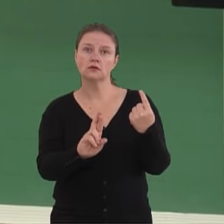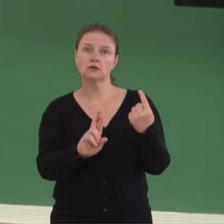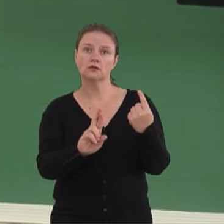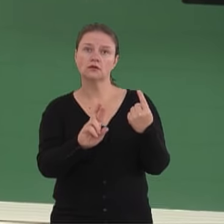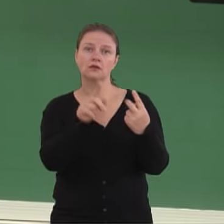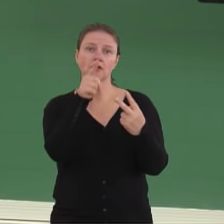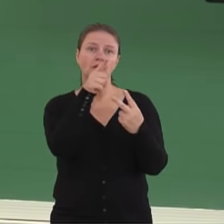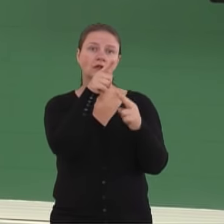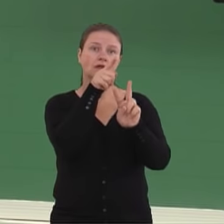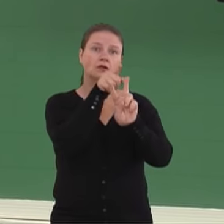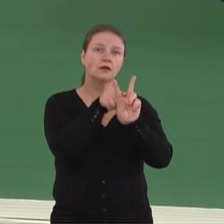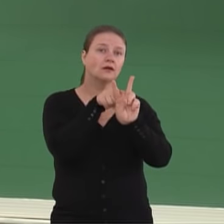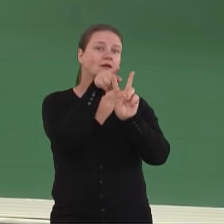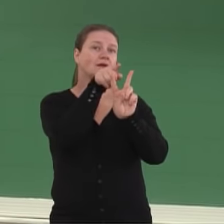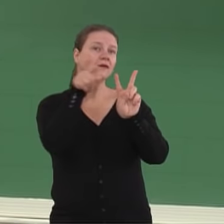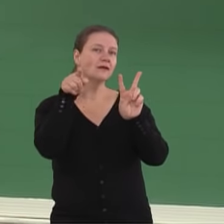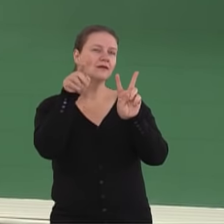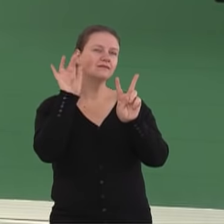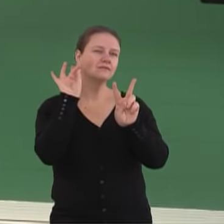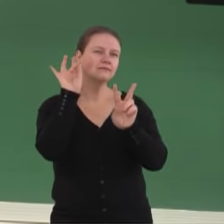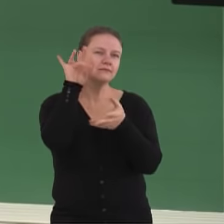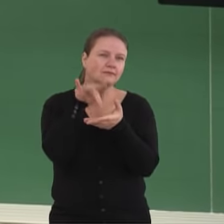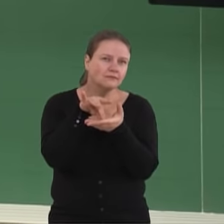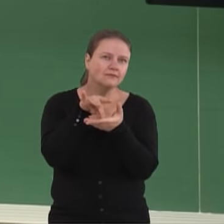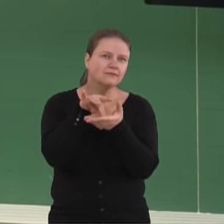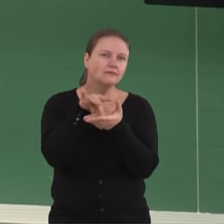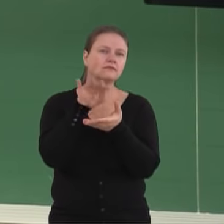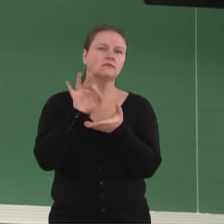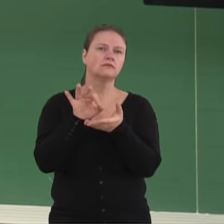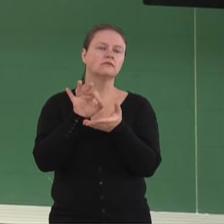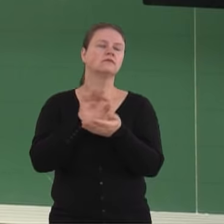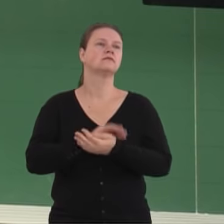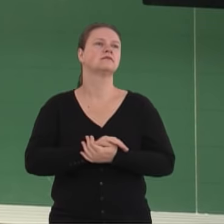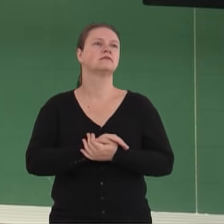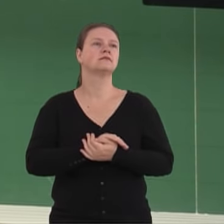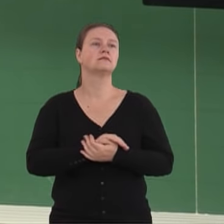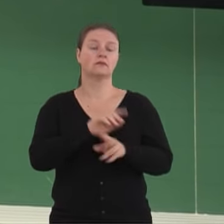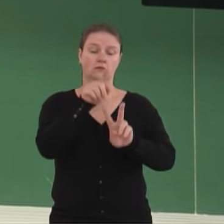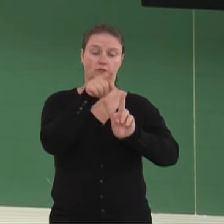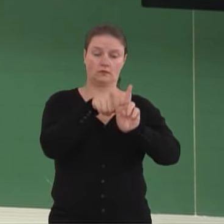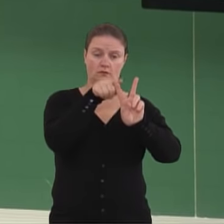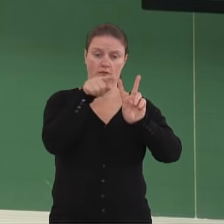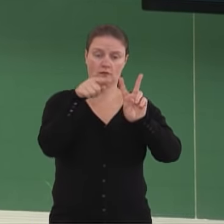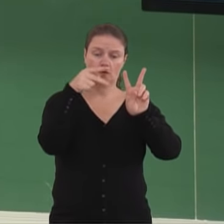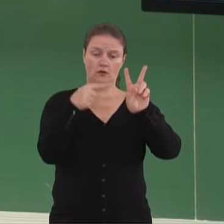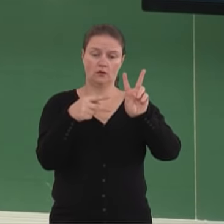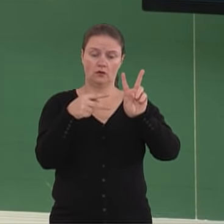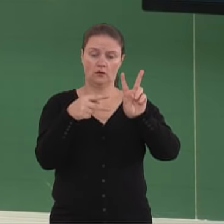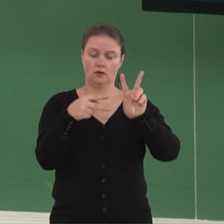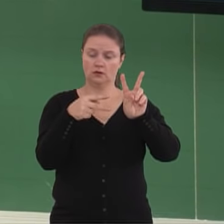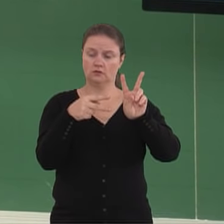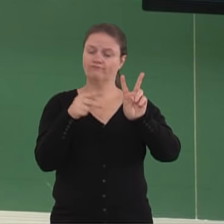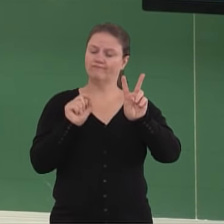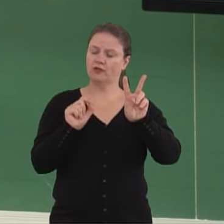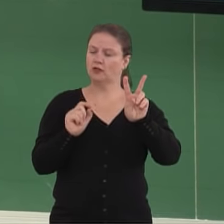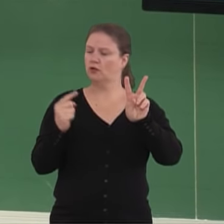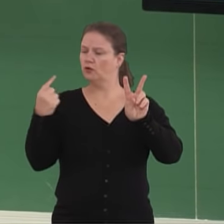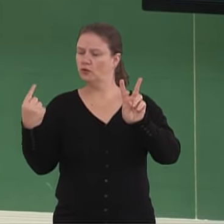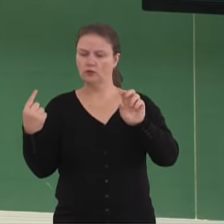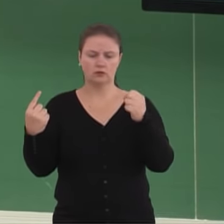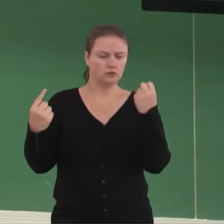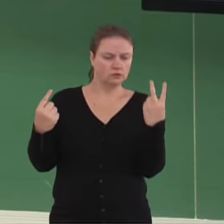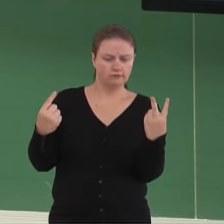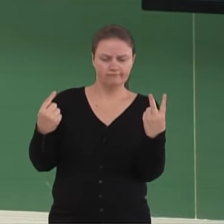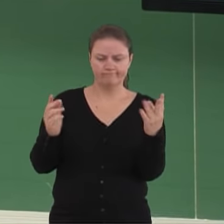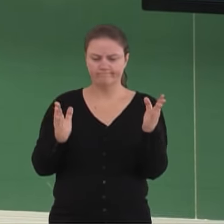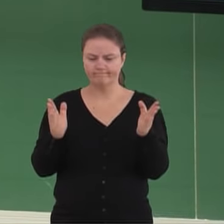quadradas exatas. Então, eu sei que a raiz quadrada de 2, ela vai estar entre 1 e o 2.